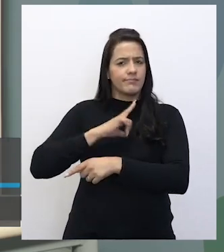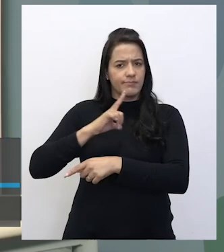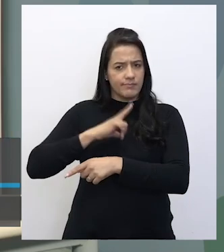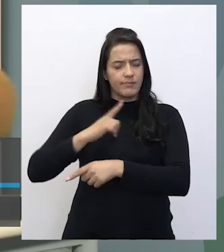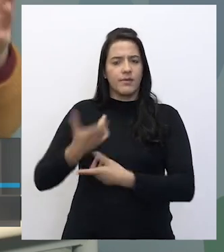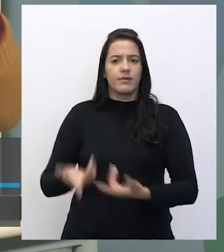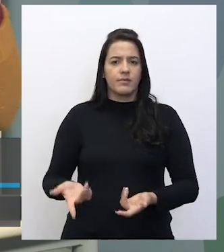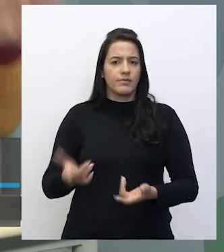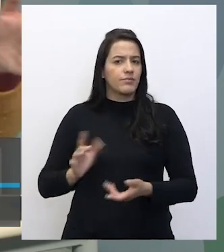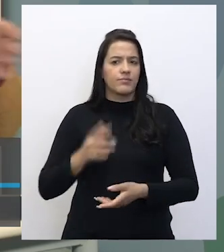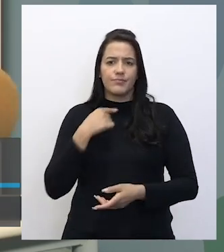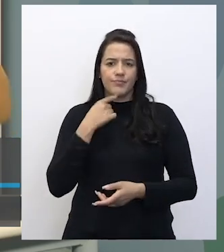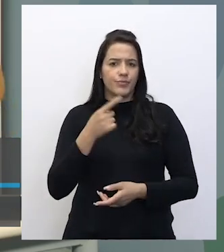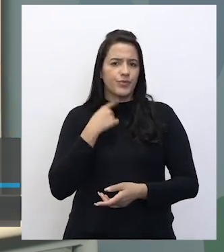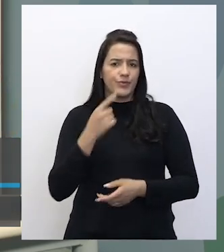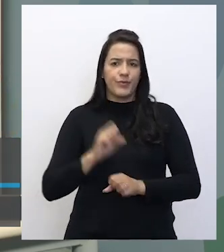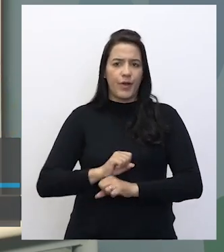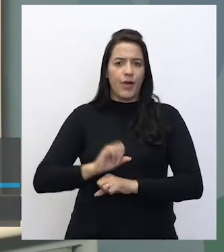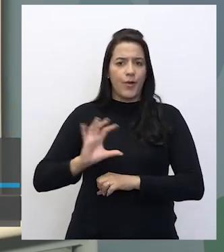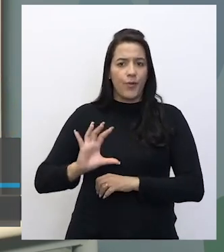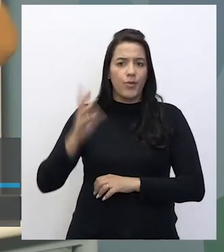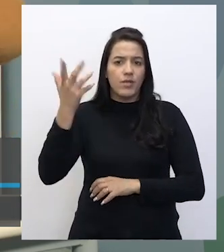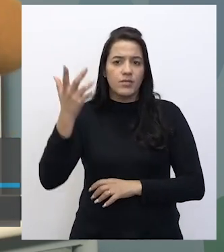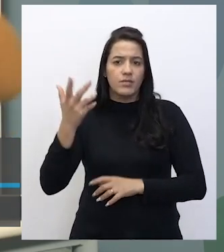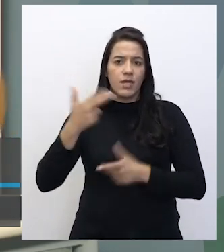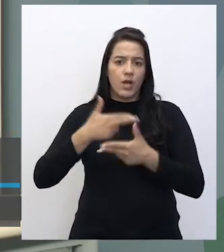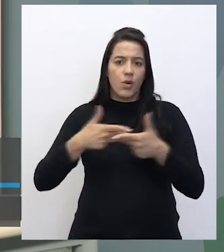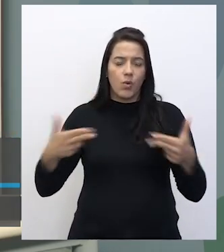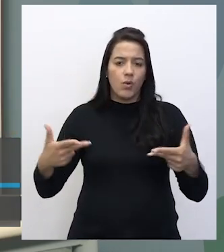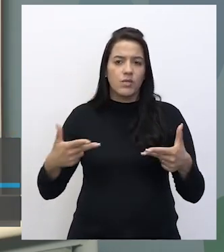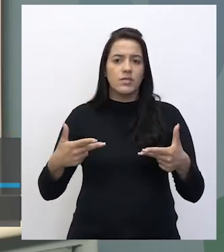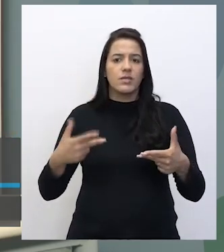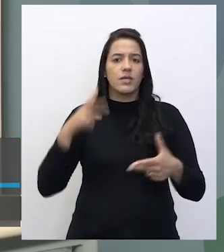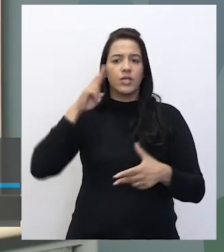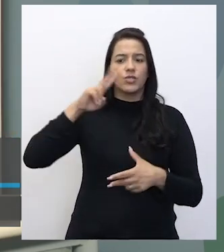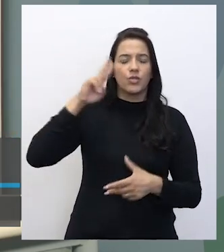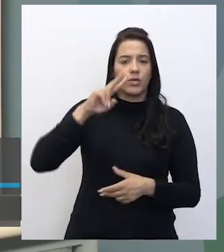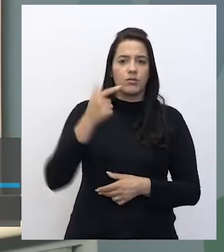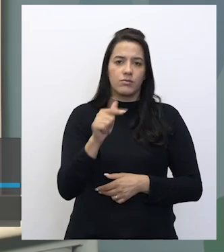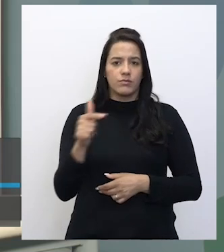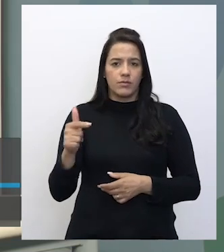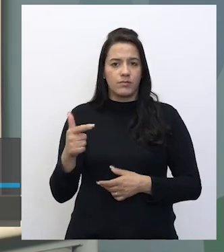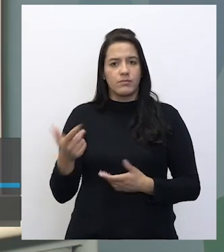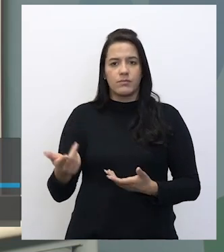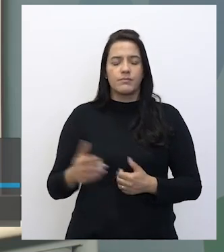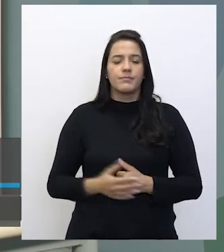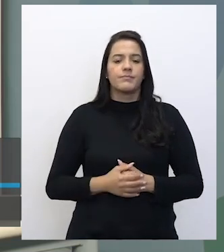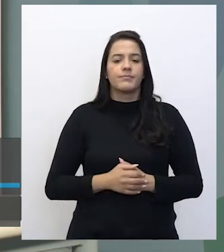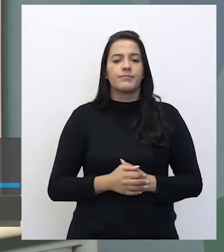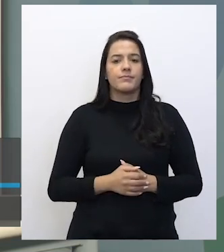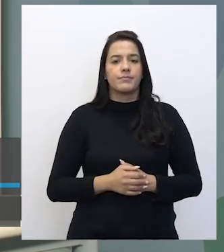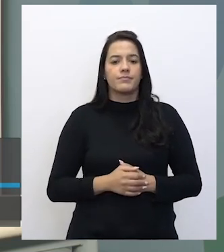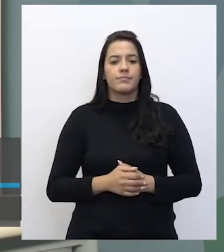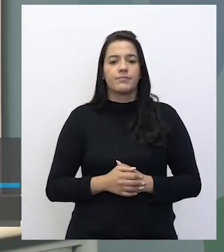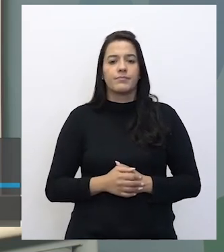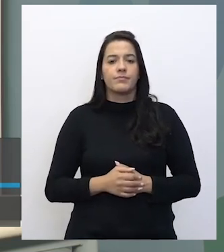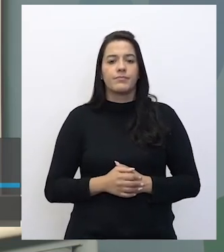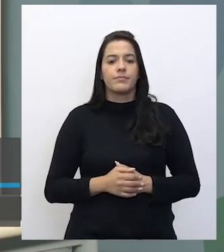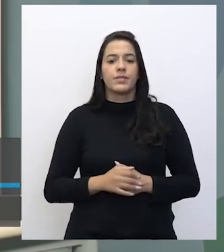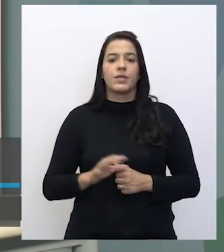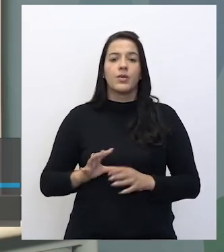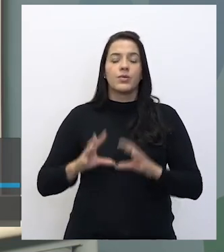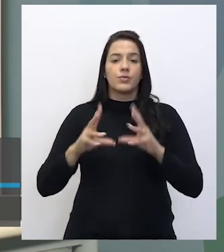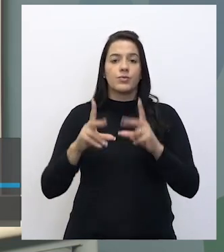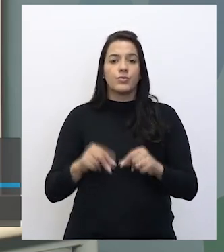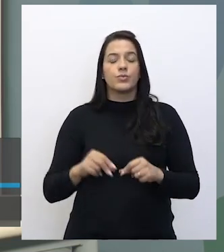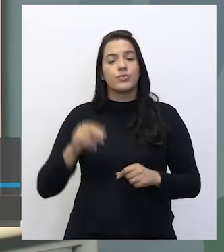não aconteça na história, não se estabeleça através da história, né? Então, e a história da